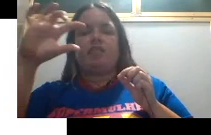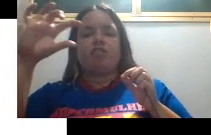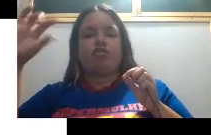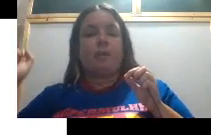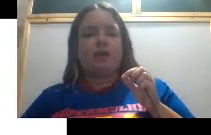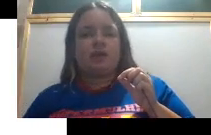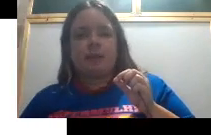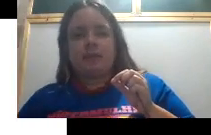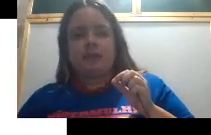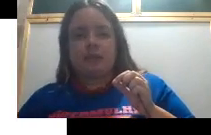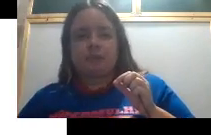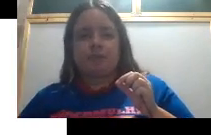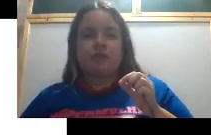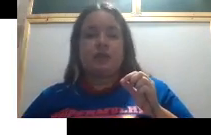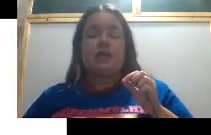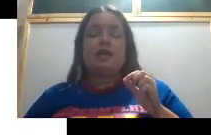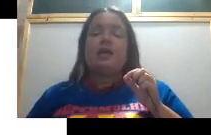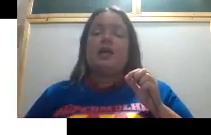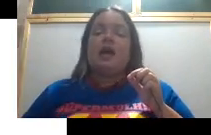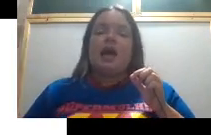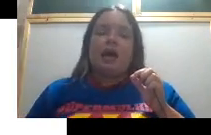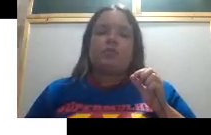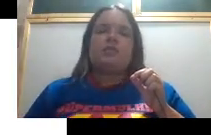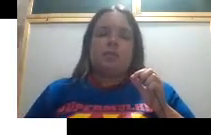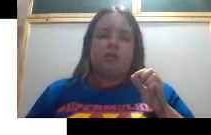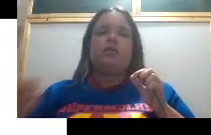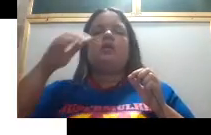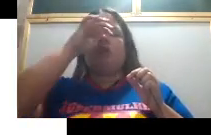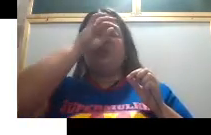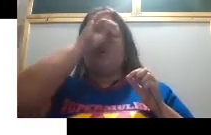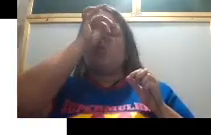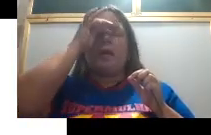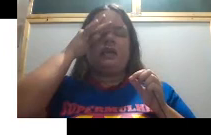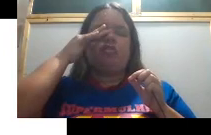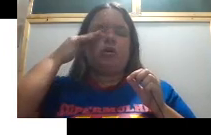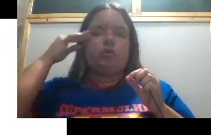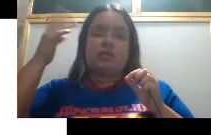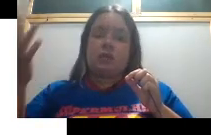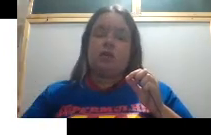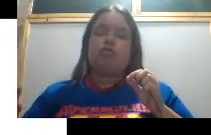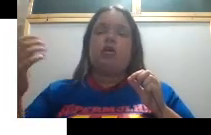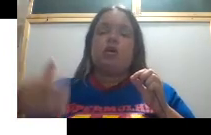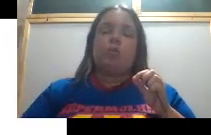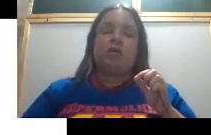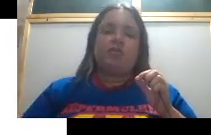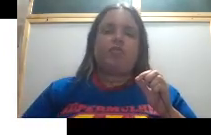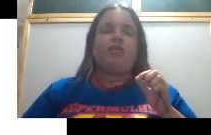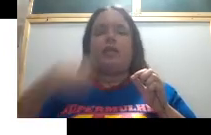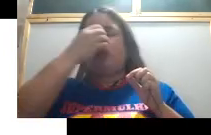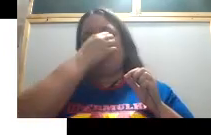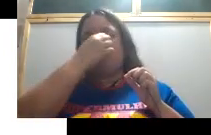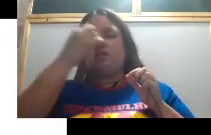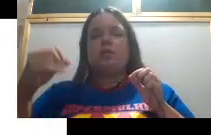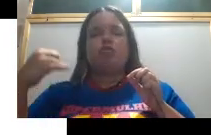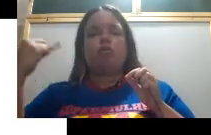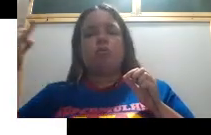né naquela farinha branca da Bandeira e ela símbolo do nosso país não de símbolos Como eu